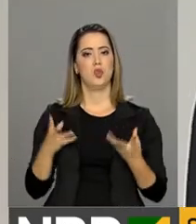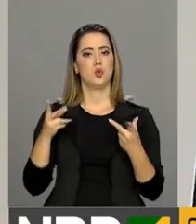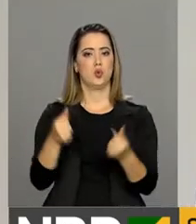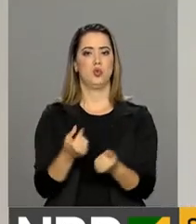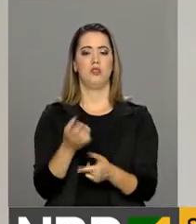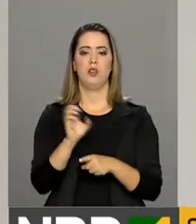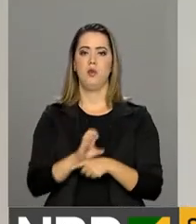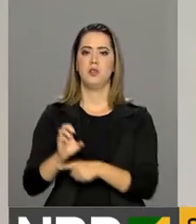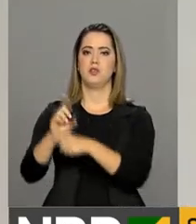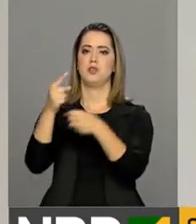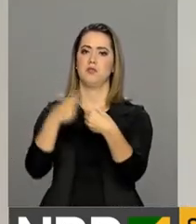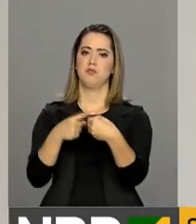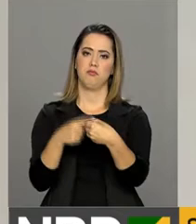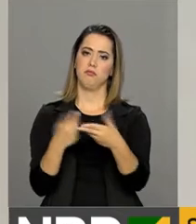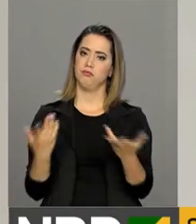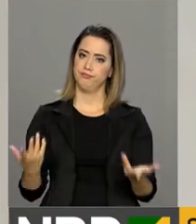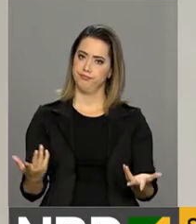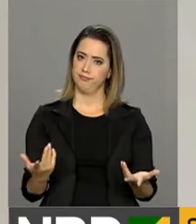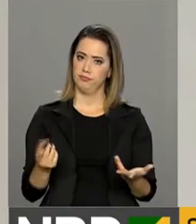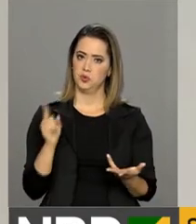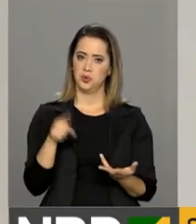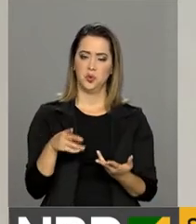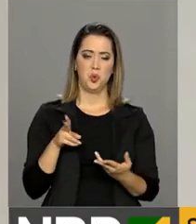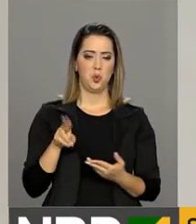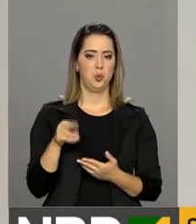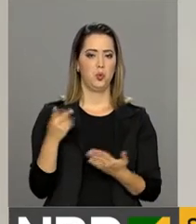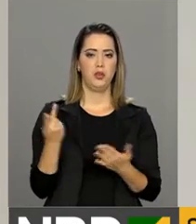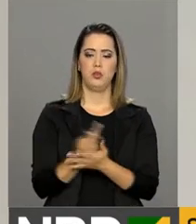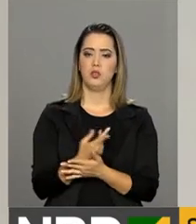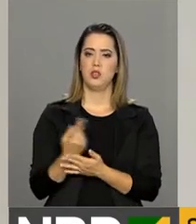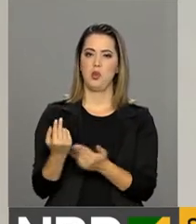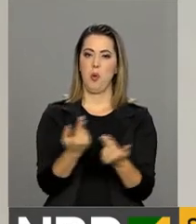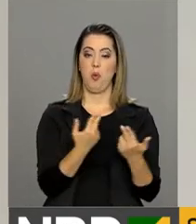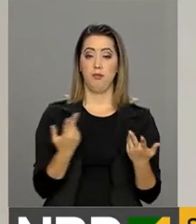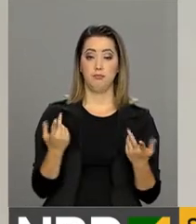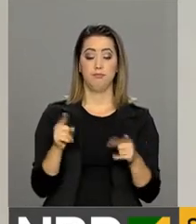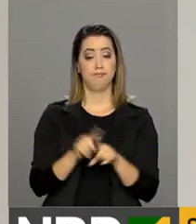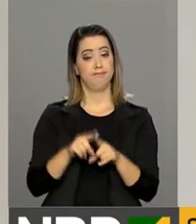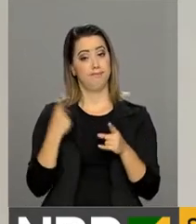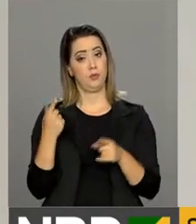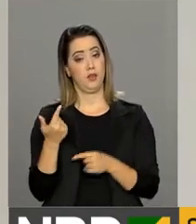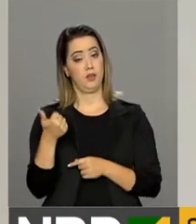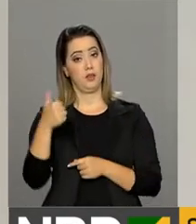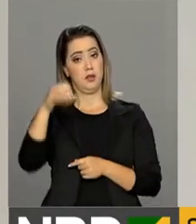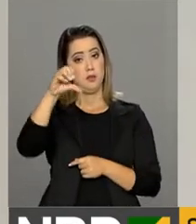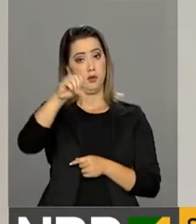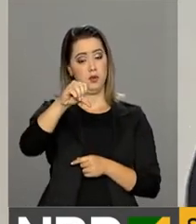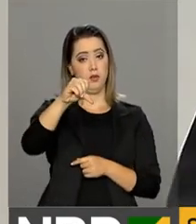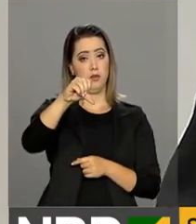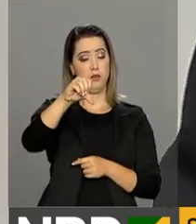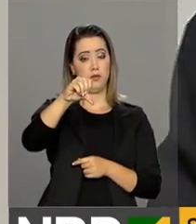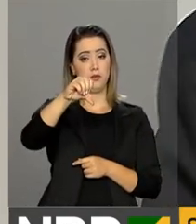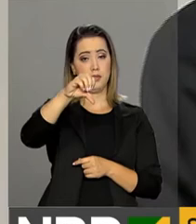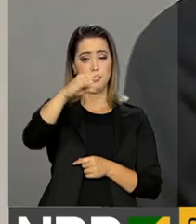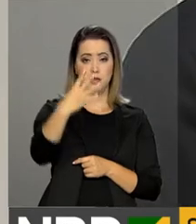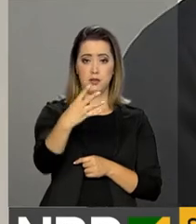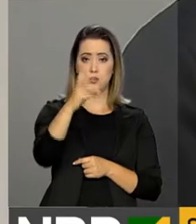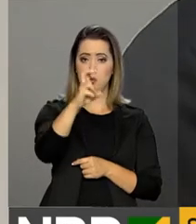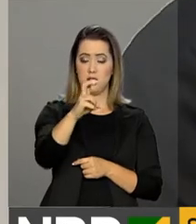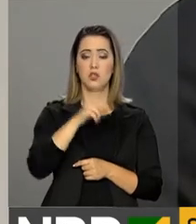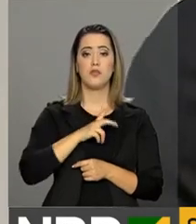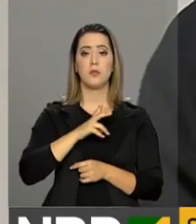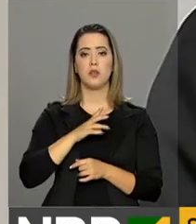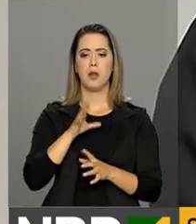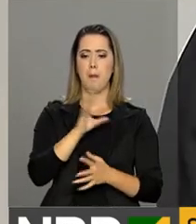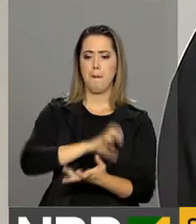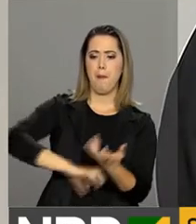e municípios é democracia foi tão vibrante então o que tivermos 45 a 64 uma conflitos e mais conflitos